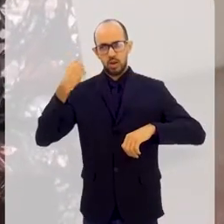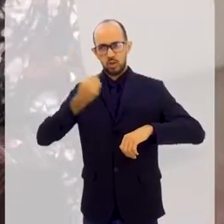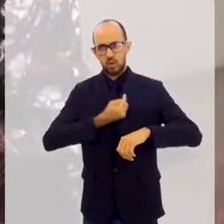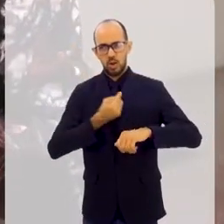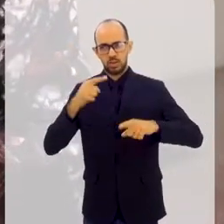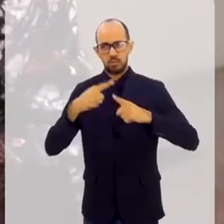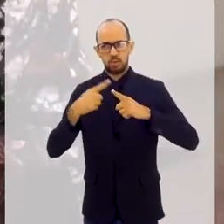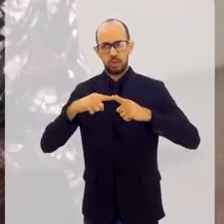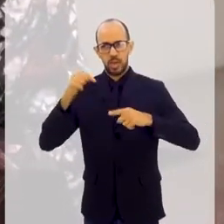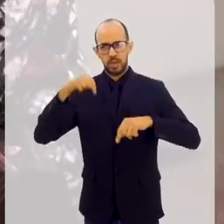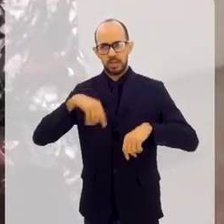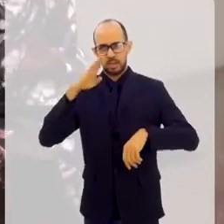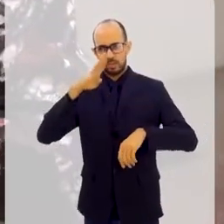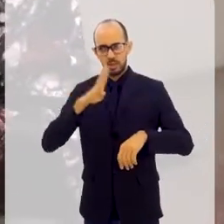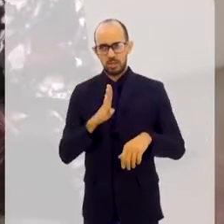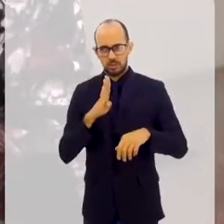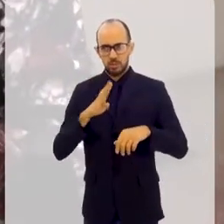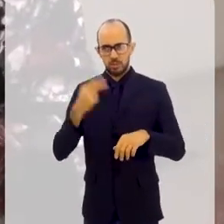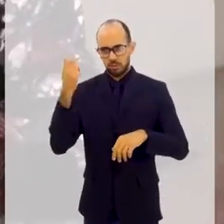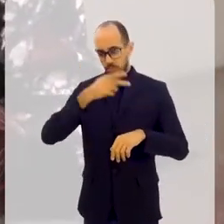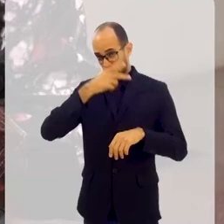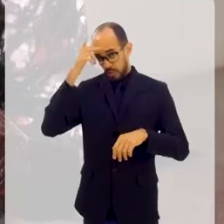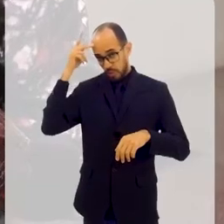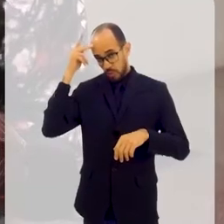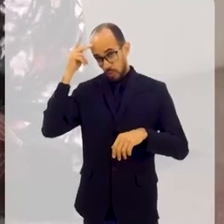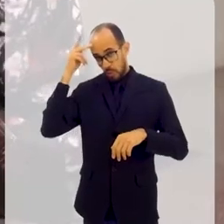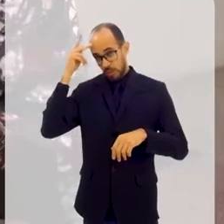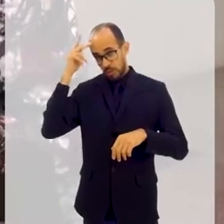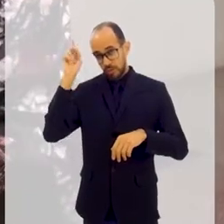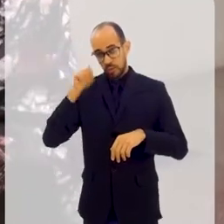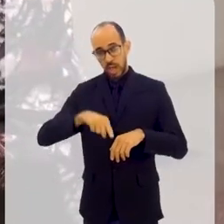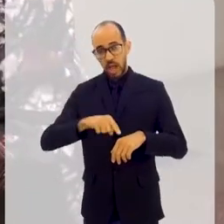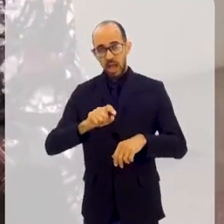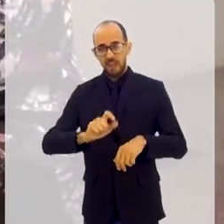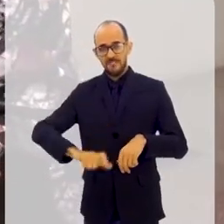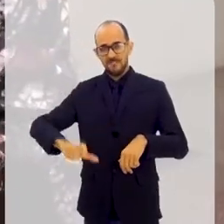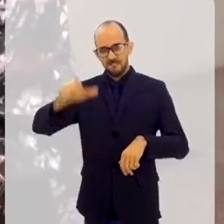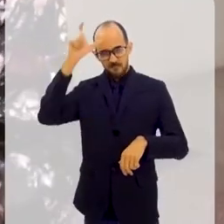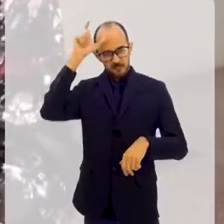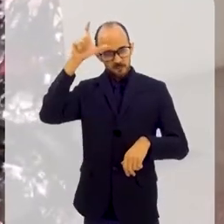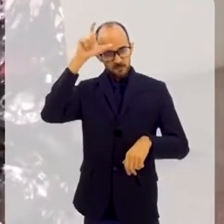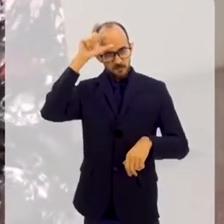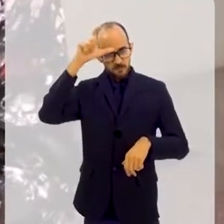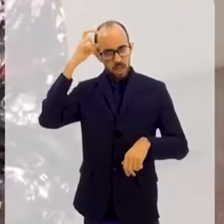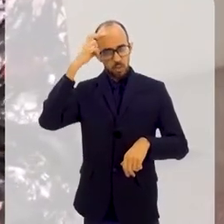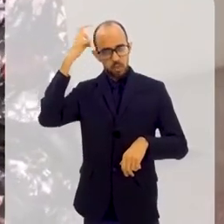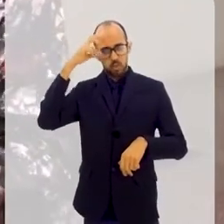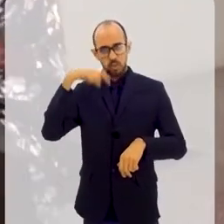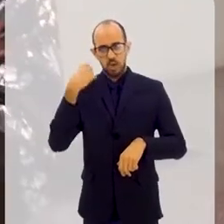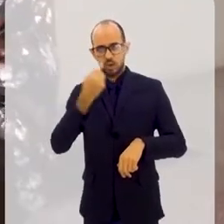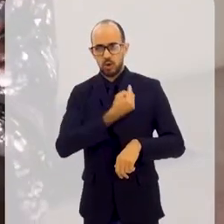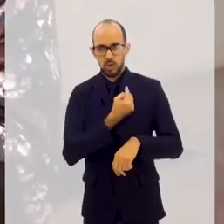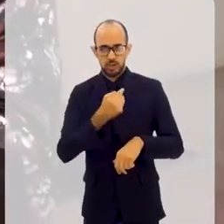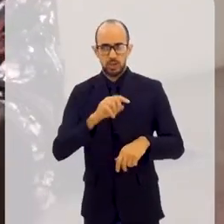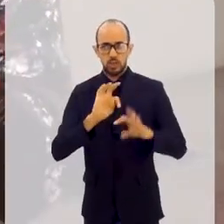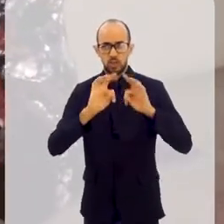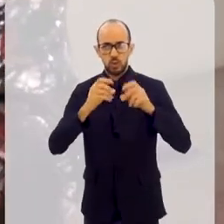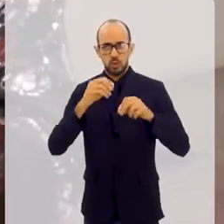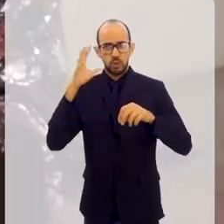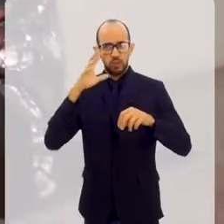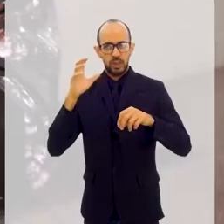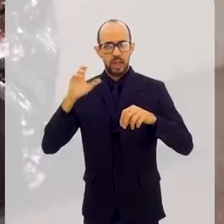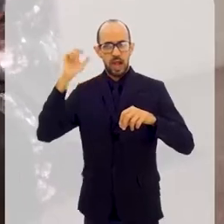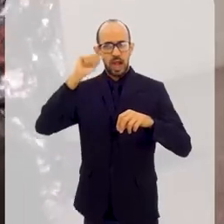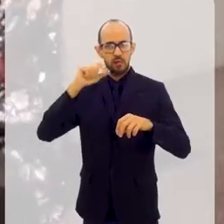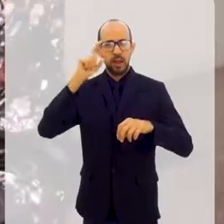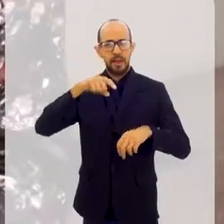infelizmente no Brasil pessoas endemonizar a cultura africana que tudo que dentro